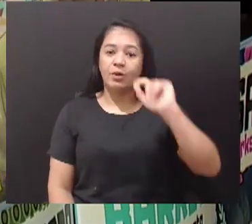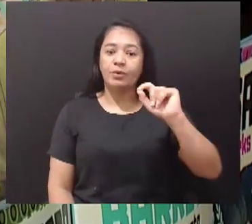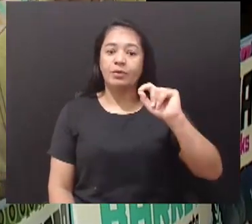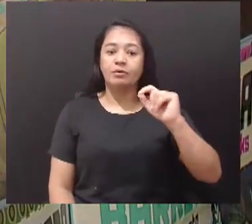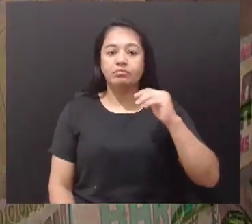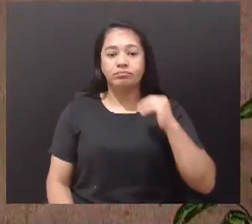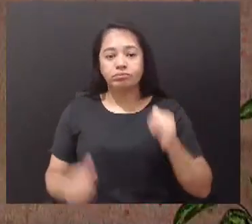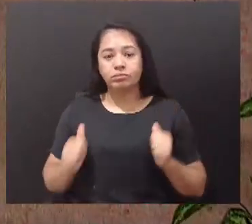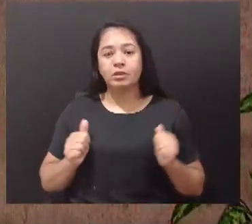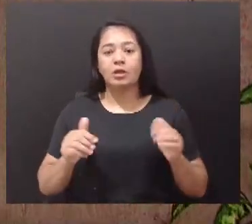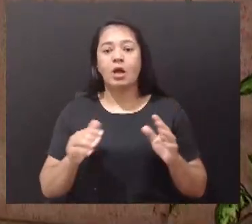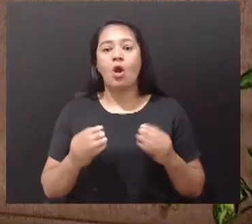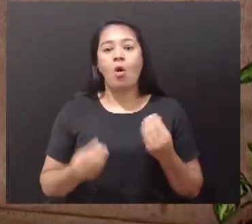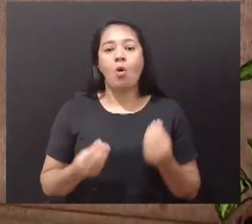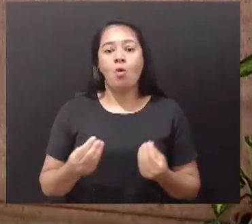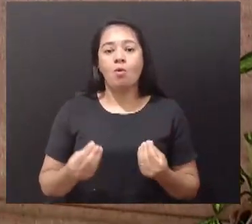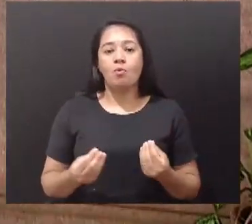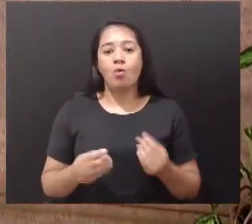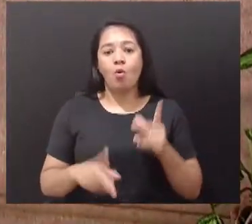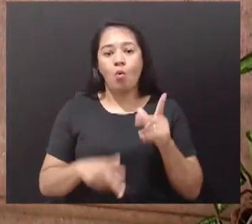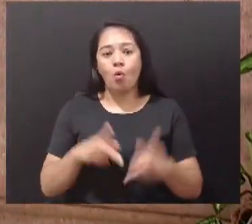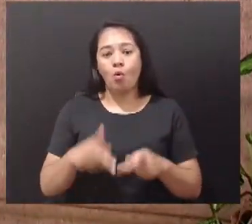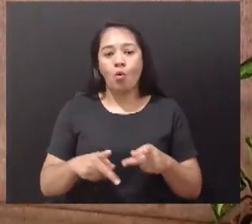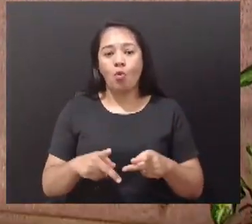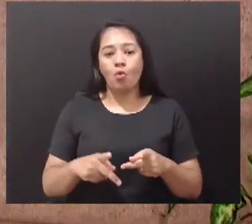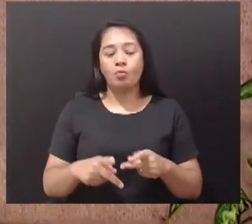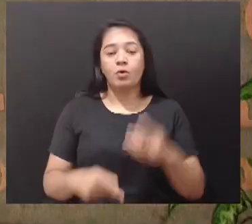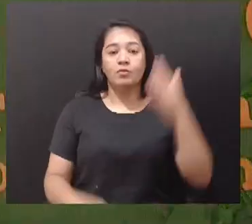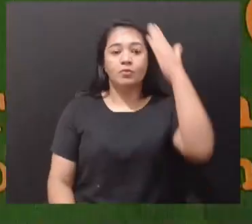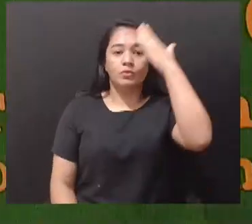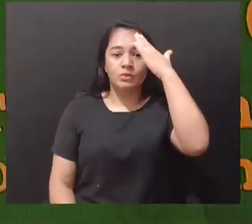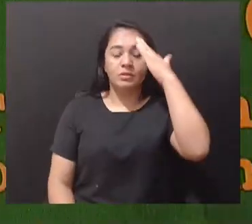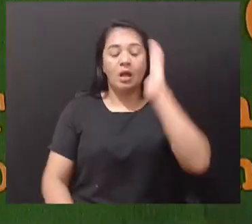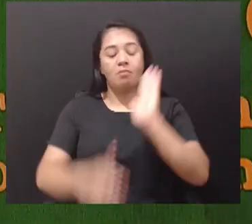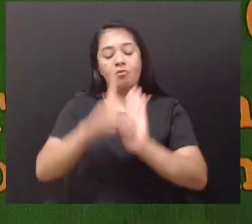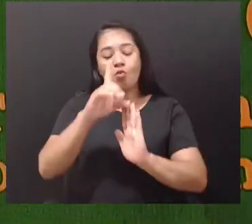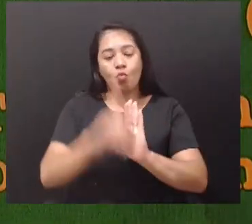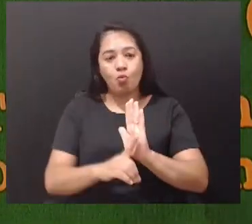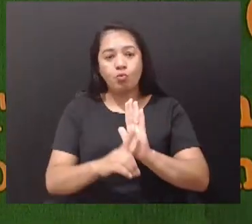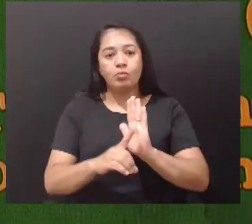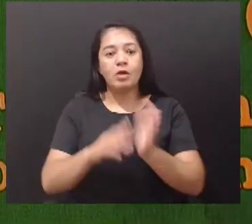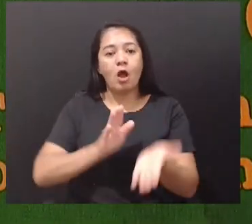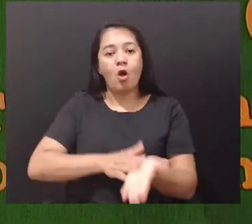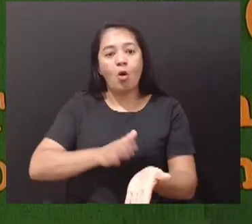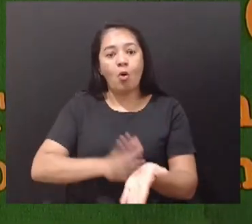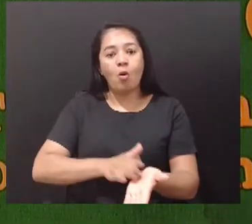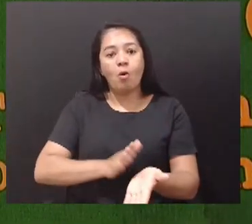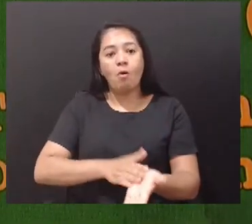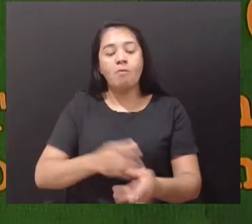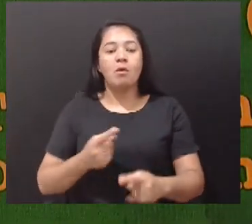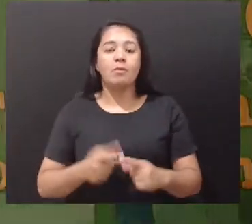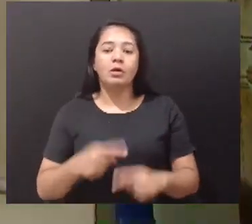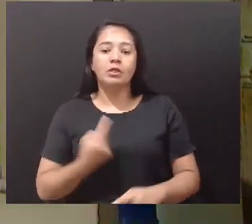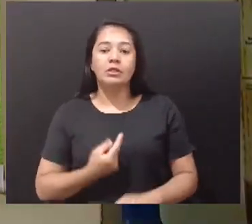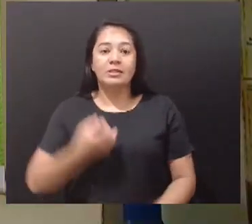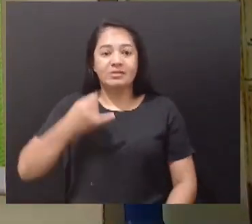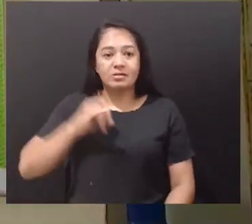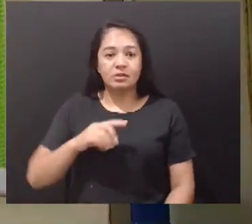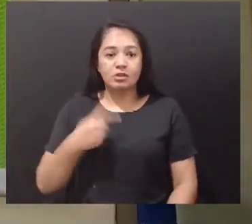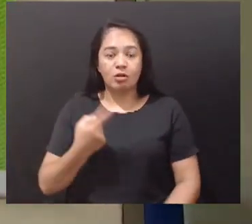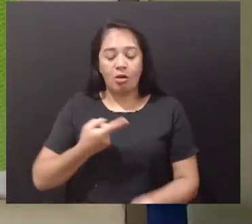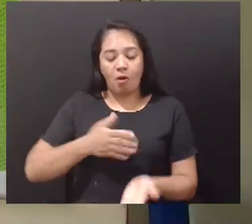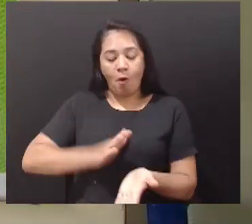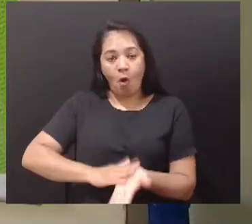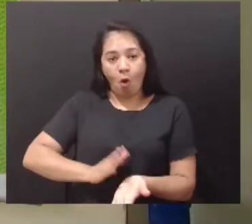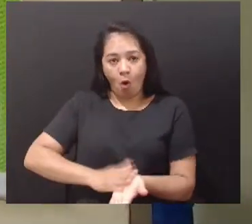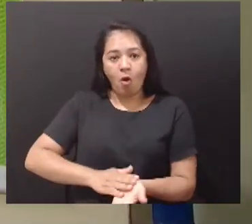quando a população tem ciência dos seus direitos e cobra, porque quando a gente cobra os nossos direitos, né, a gente